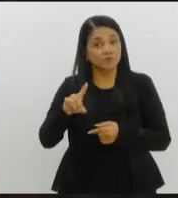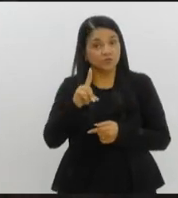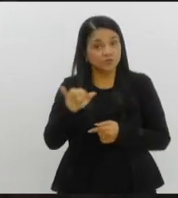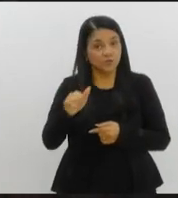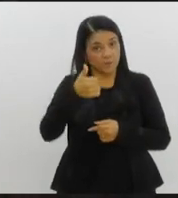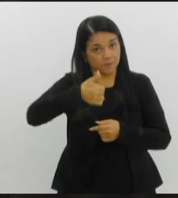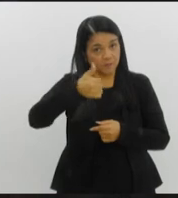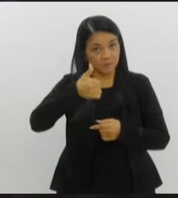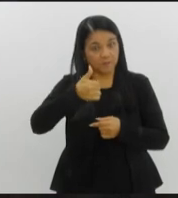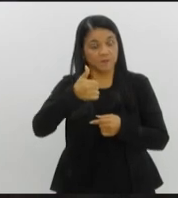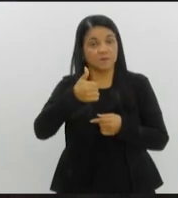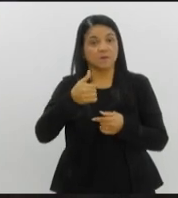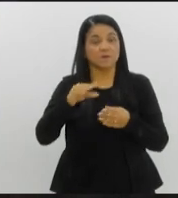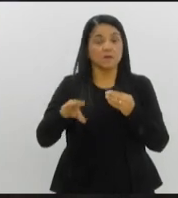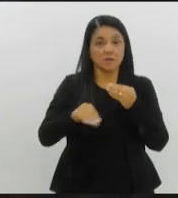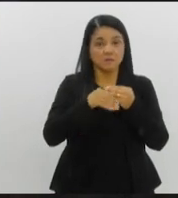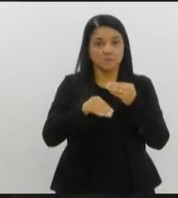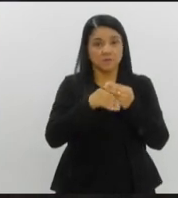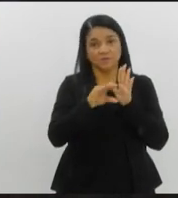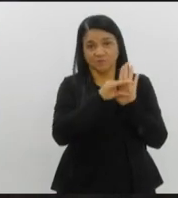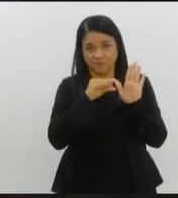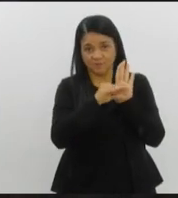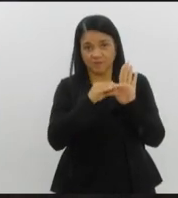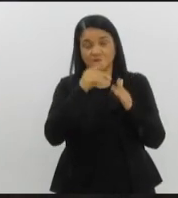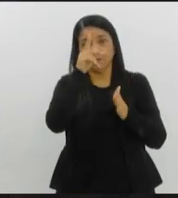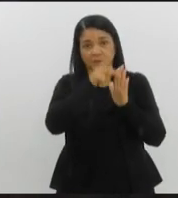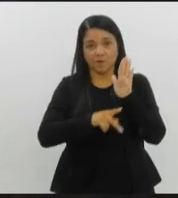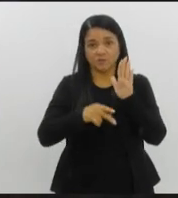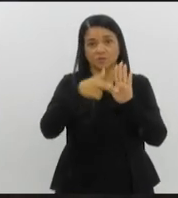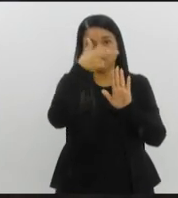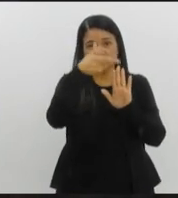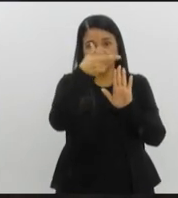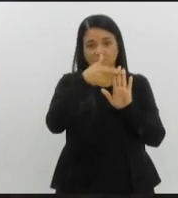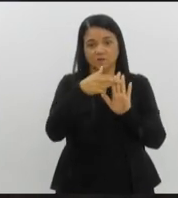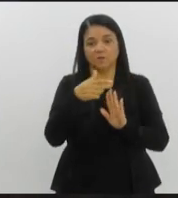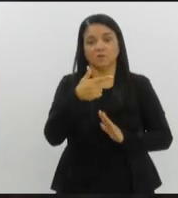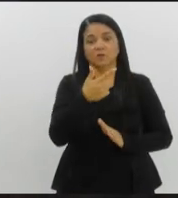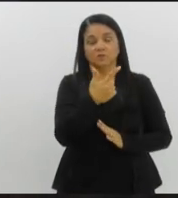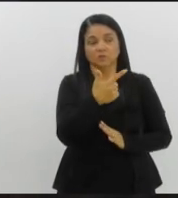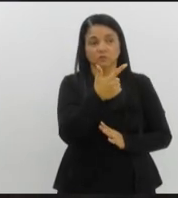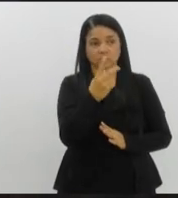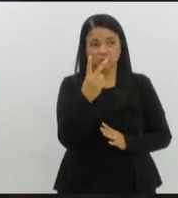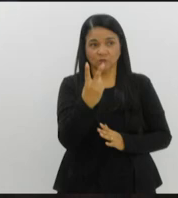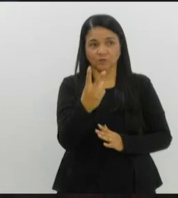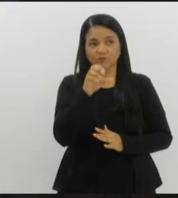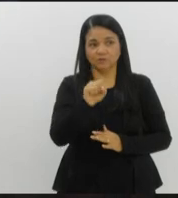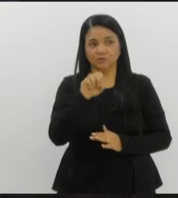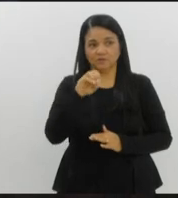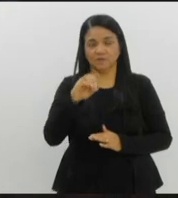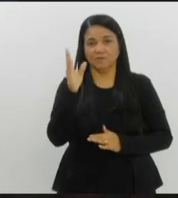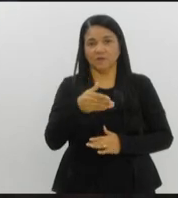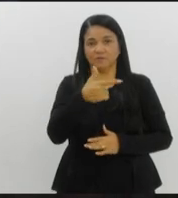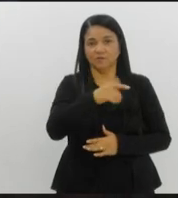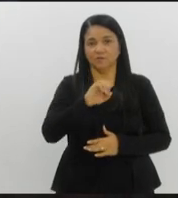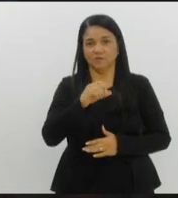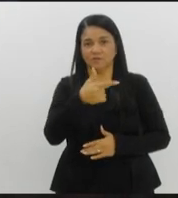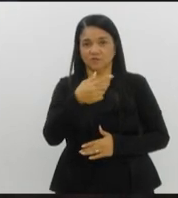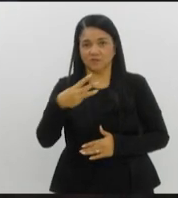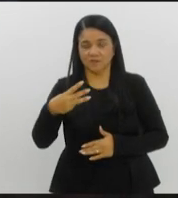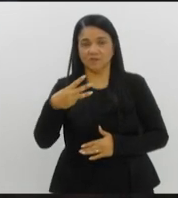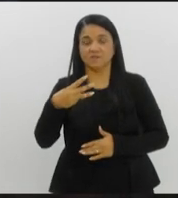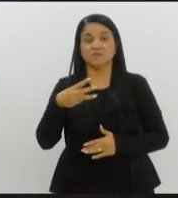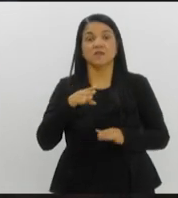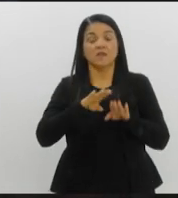para recebimento de emendas. Projeto de resolução número 280 de 2023, de autoria da